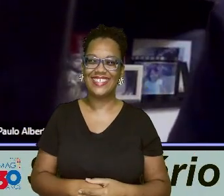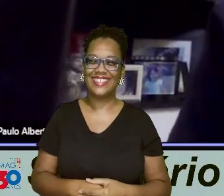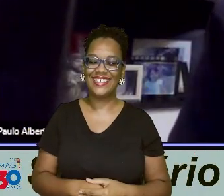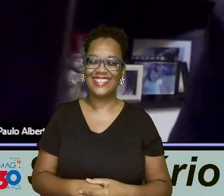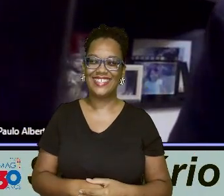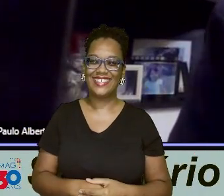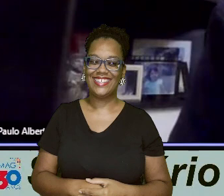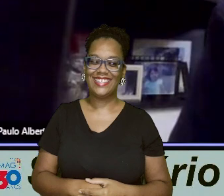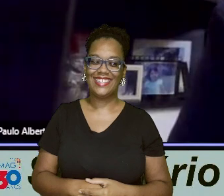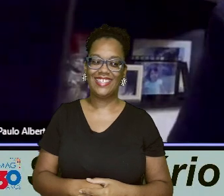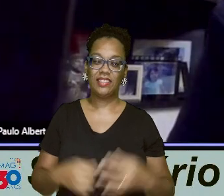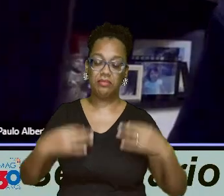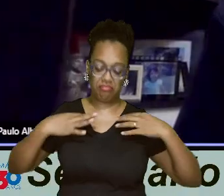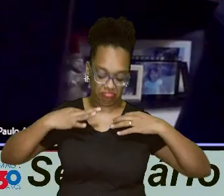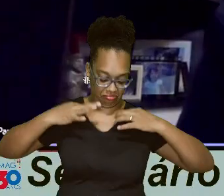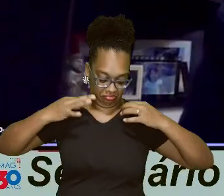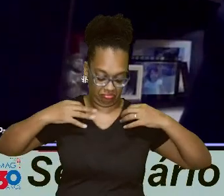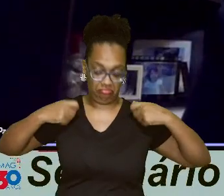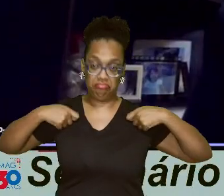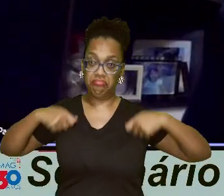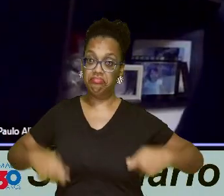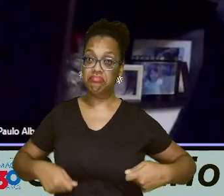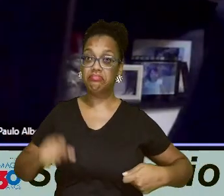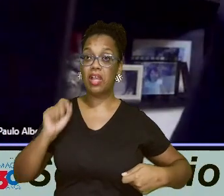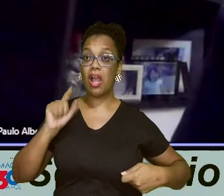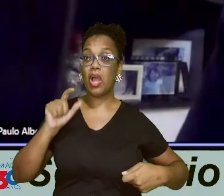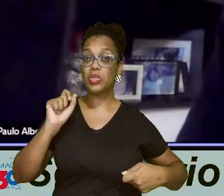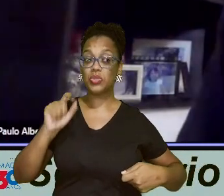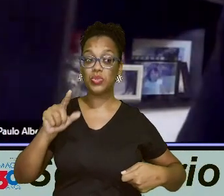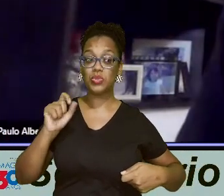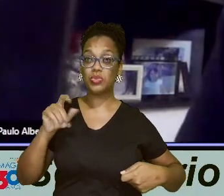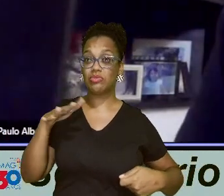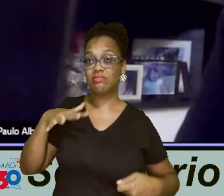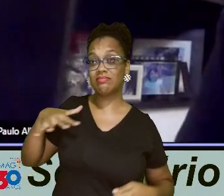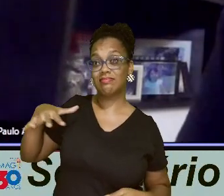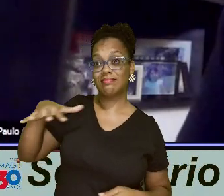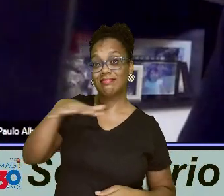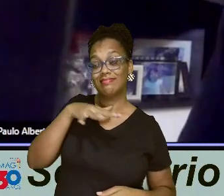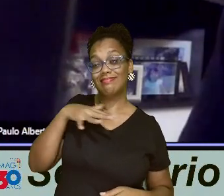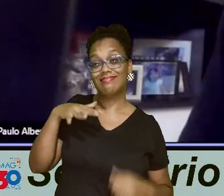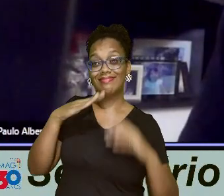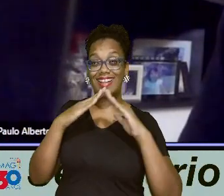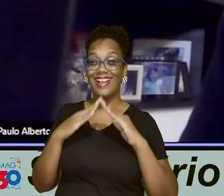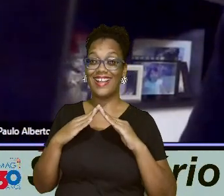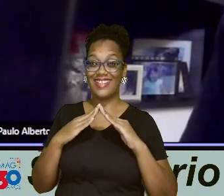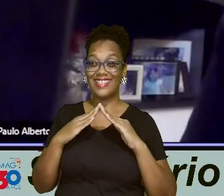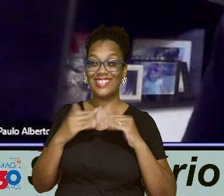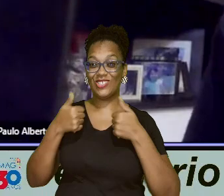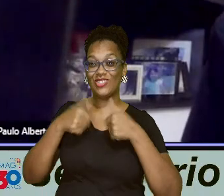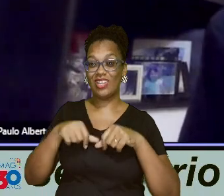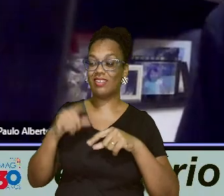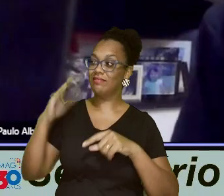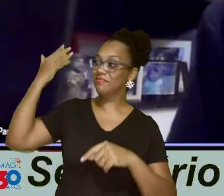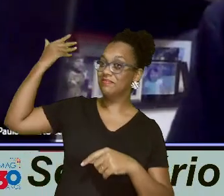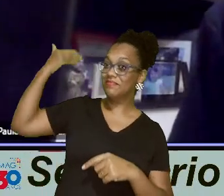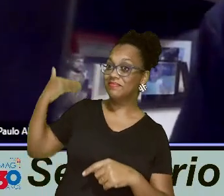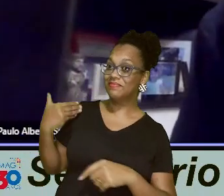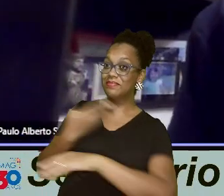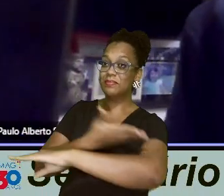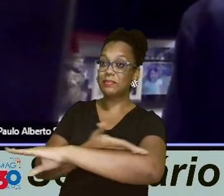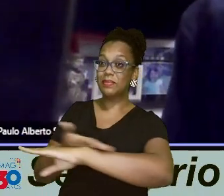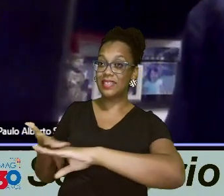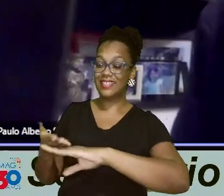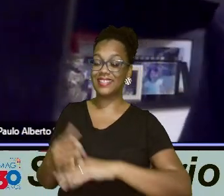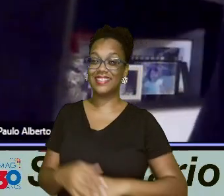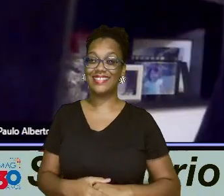estou vestindo um pullover azul, estou no meu ambiente aqui de home office, e atrás de mim tem uma parede branca,